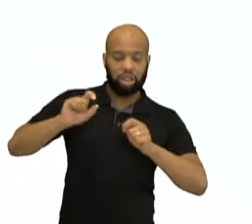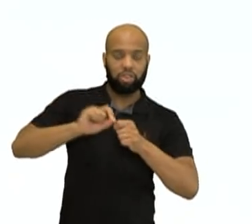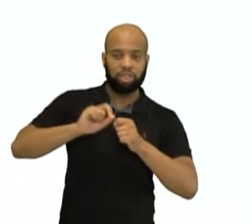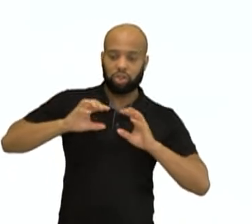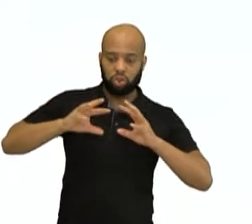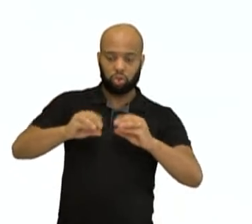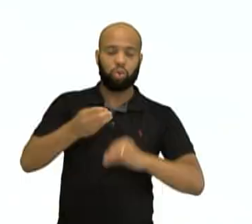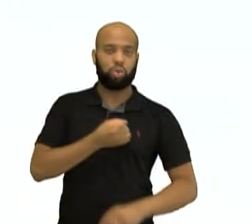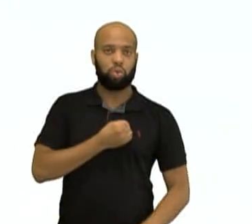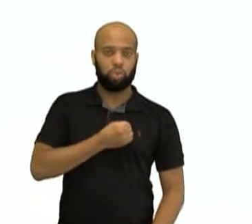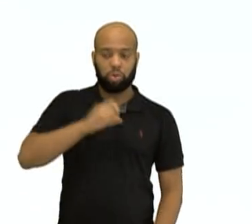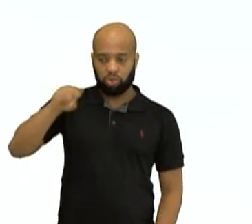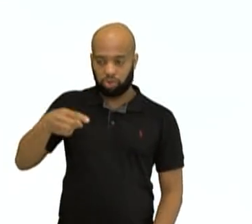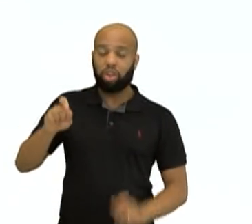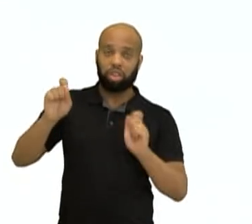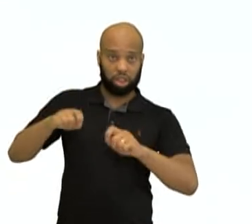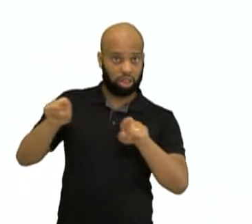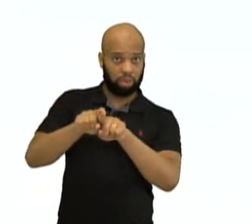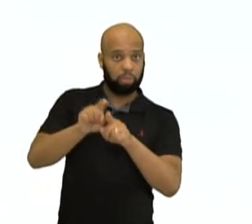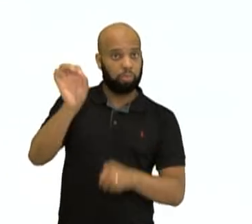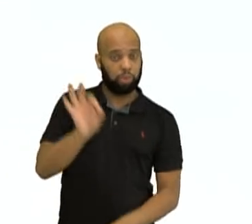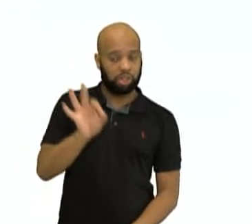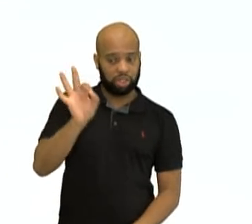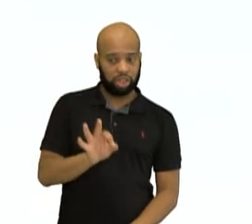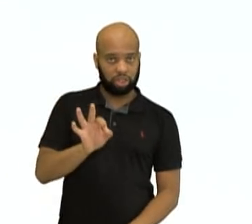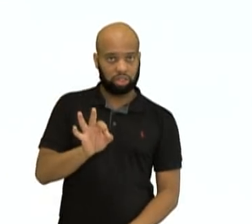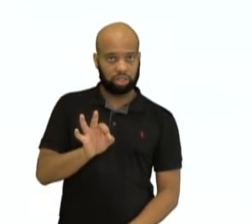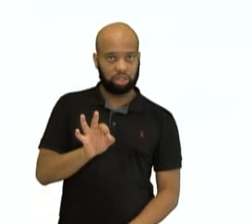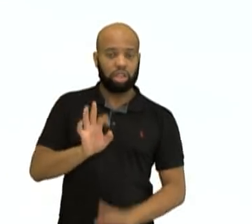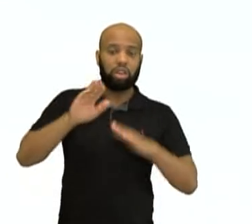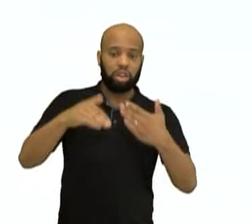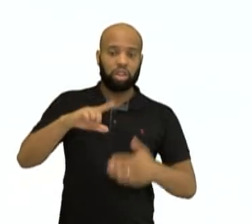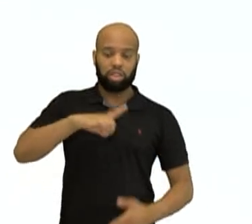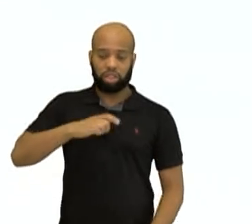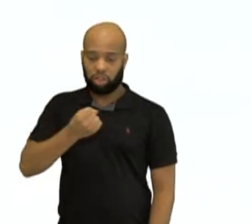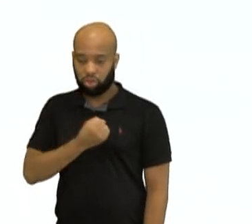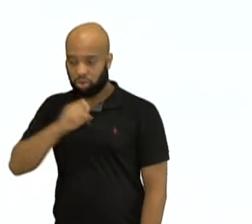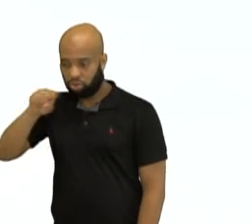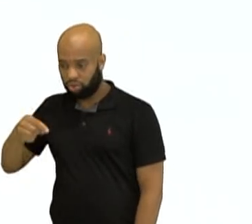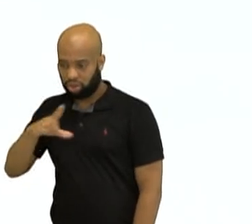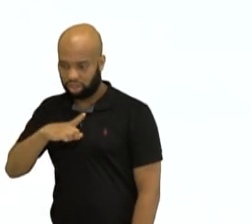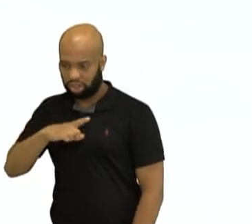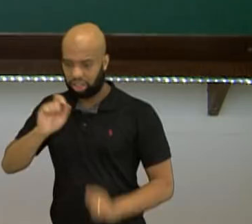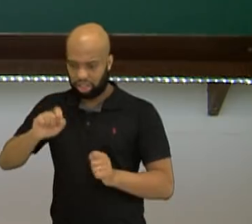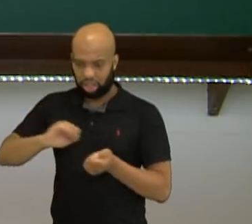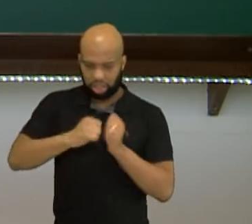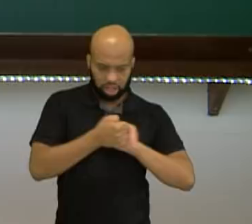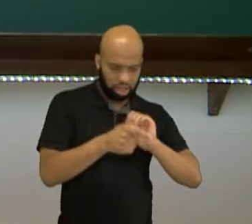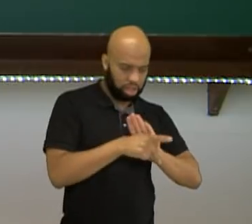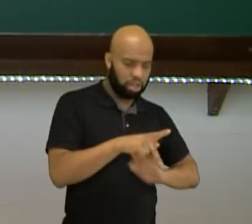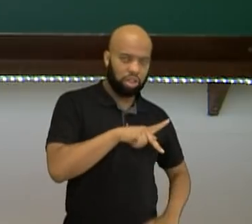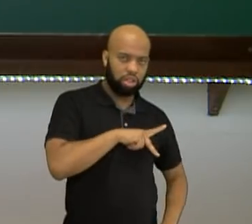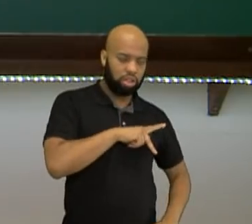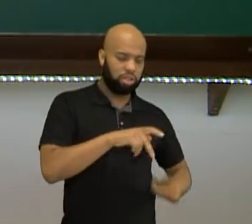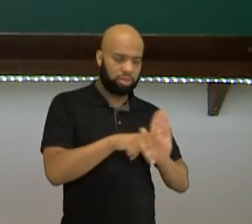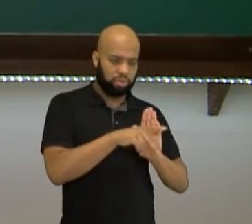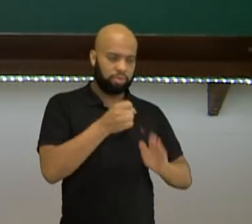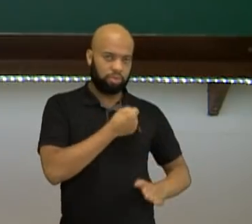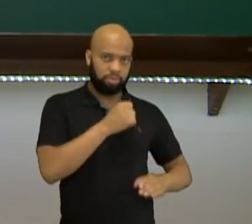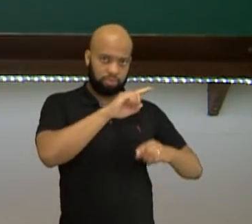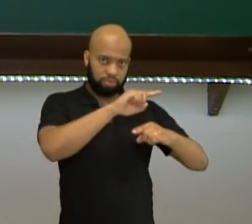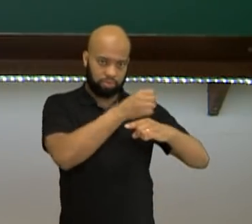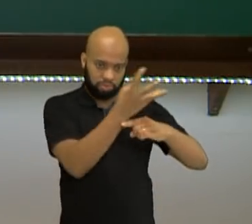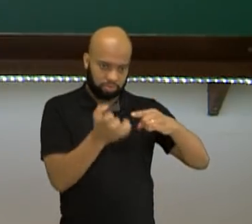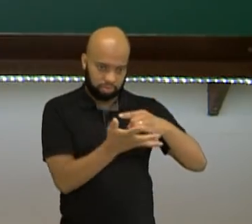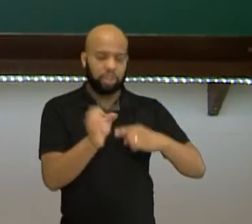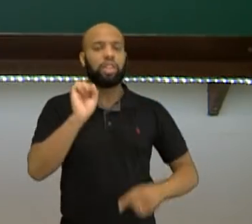todo o número decimal na forma de porcentagem. Então, todo número decimal pode ser transformado em porcentagem? Sim. Basta que você faça o seguinte. Basta que